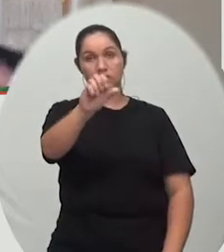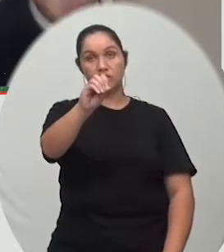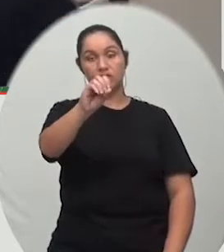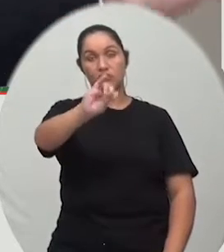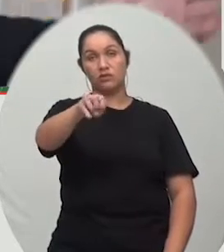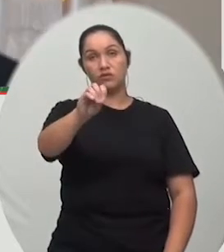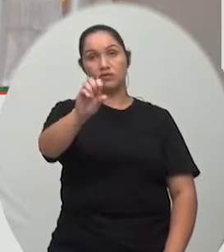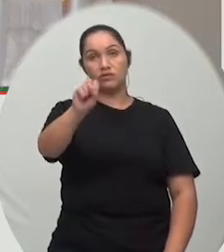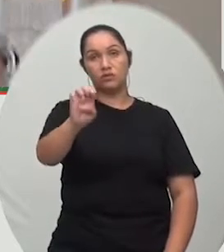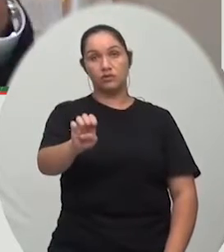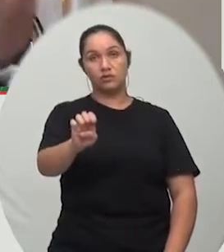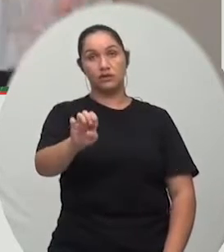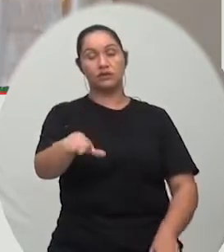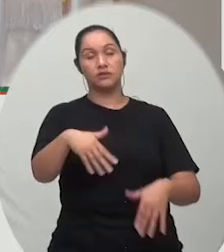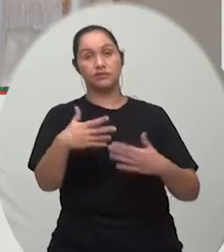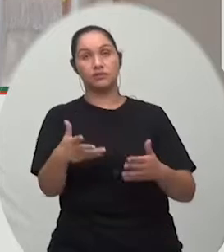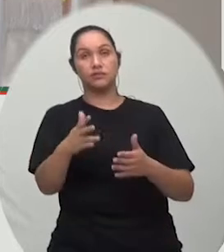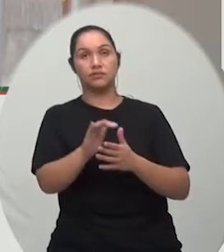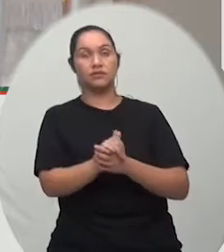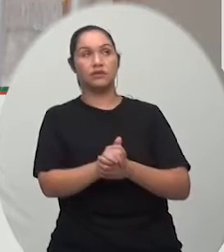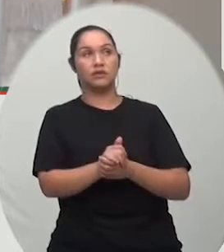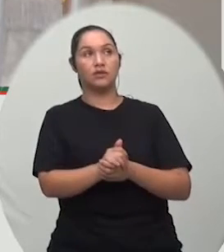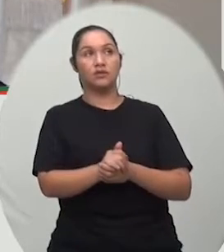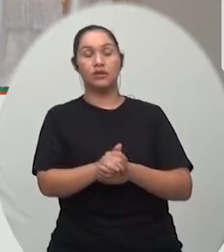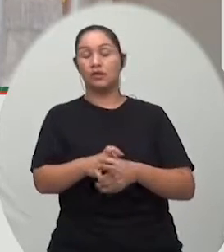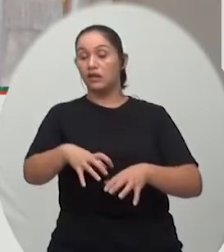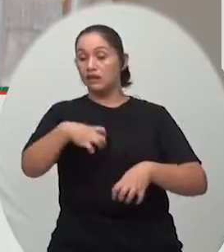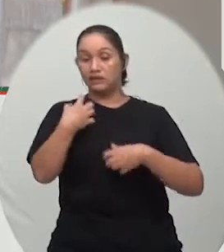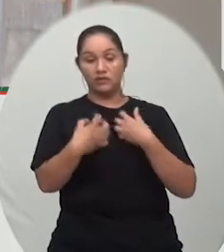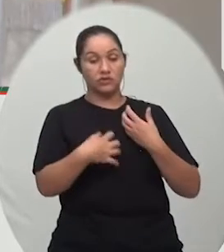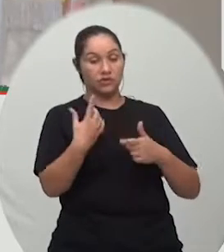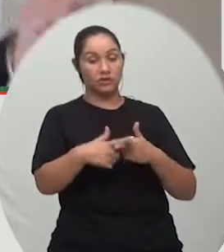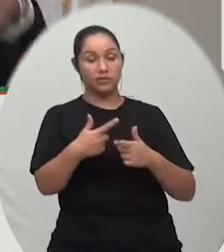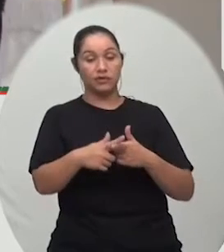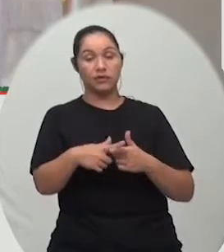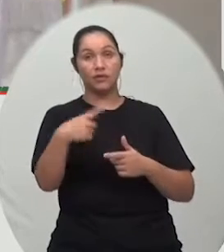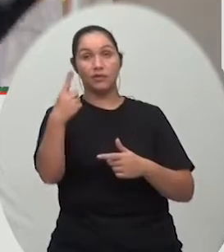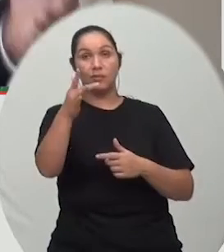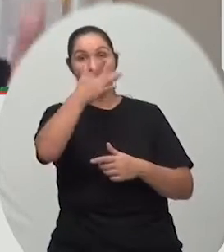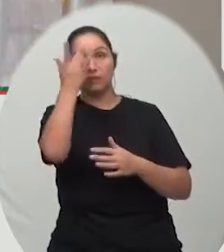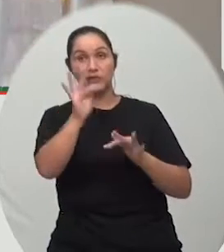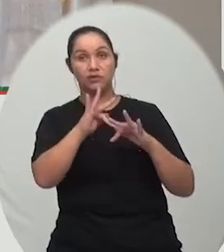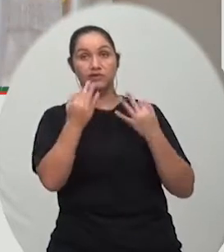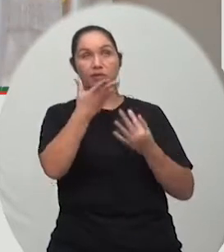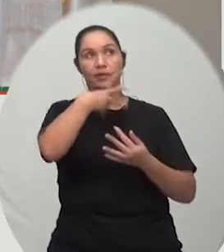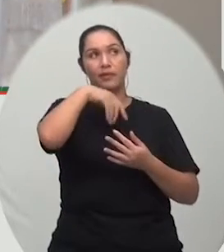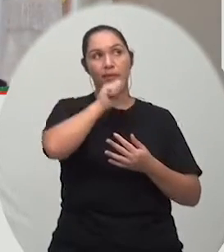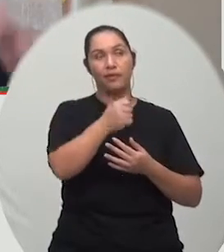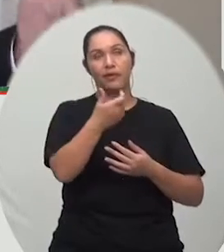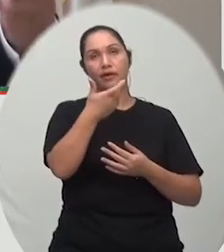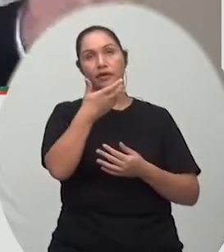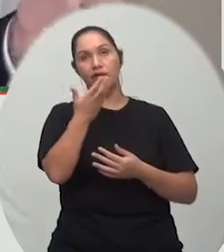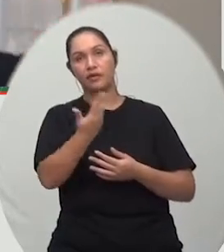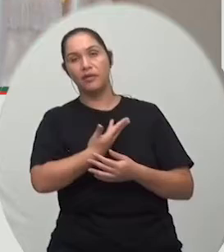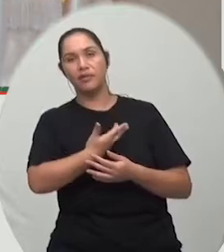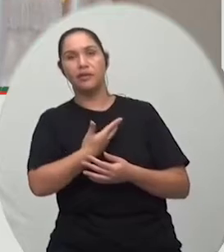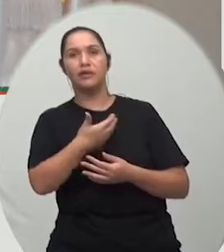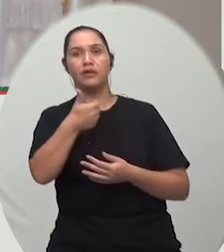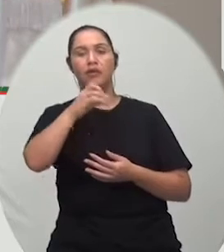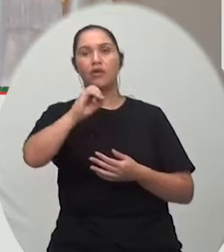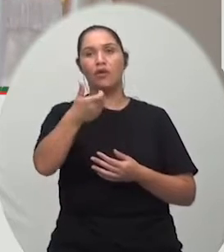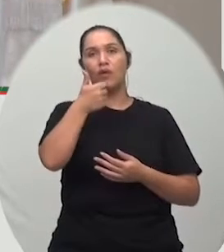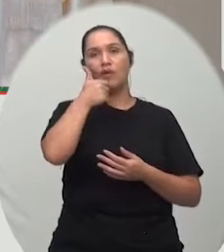ter um paciente, por ter um pai, por ter um irmão, um amigo, e ele, aparentemente, ele chega, como ele já vê